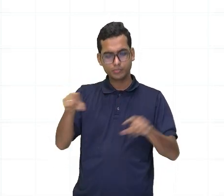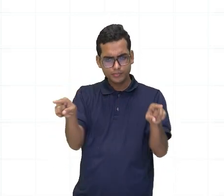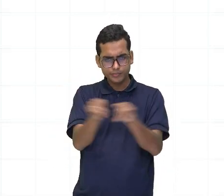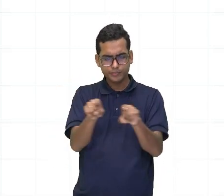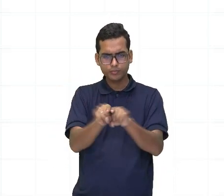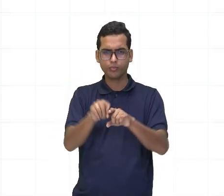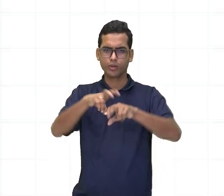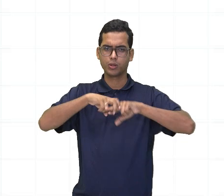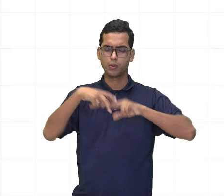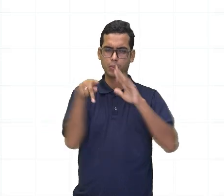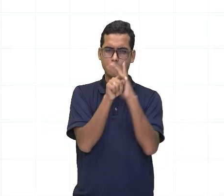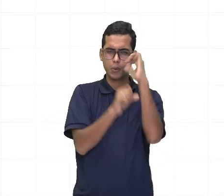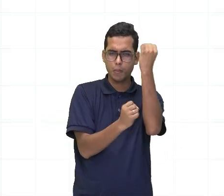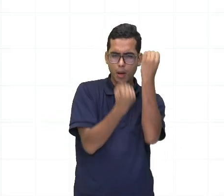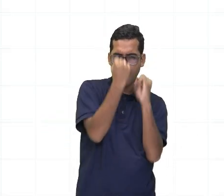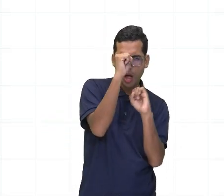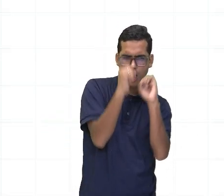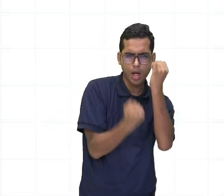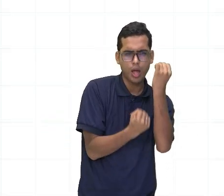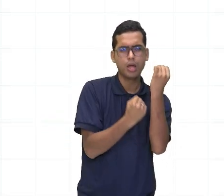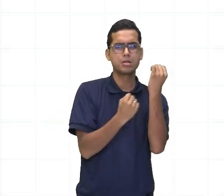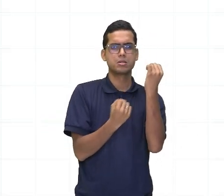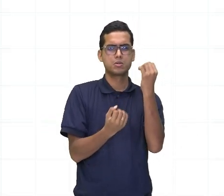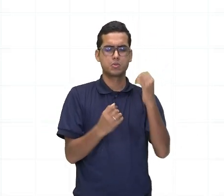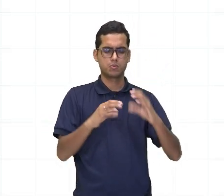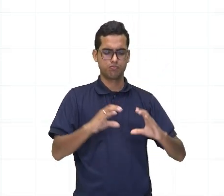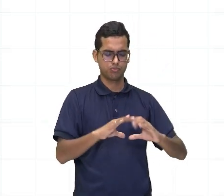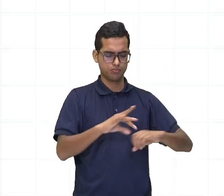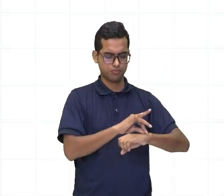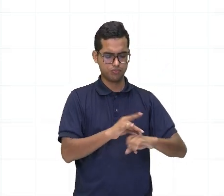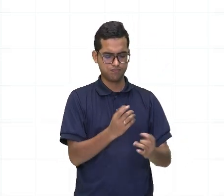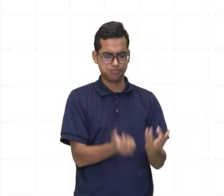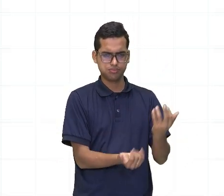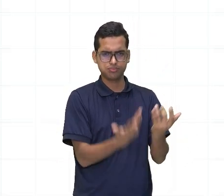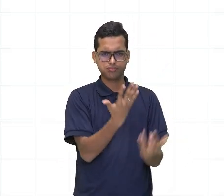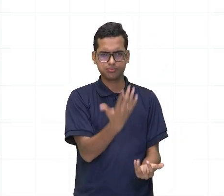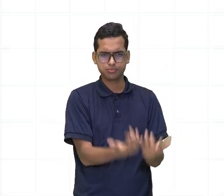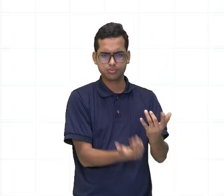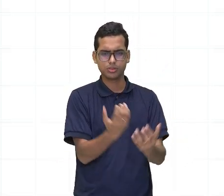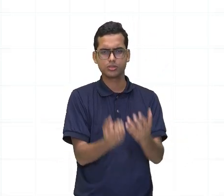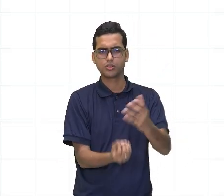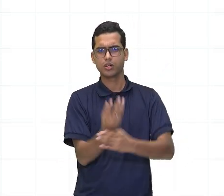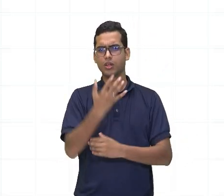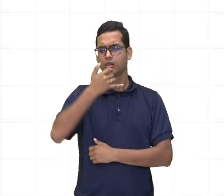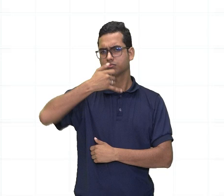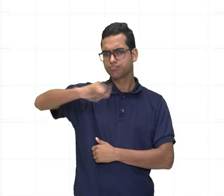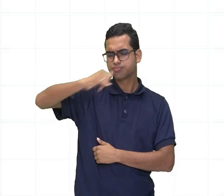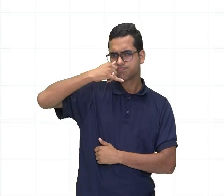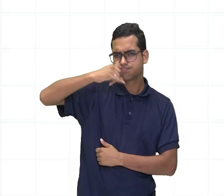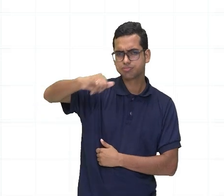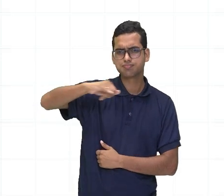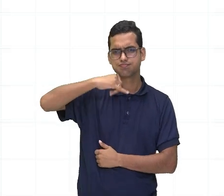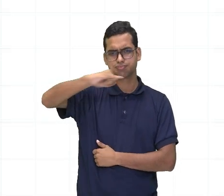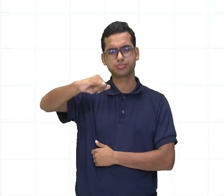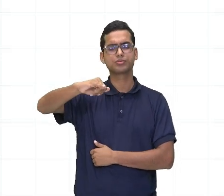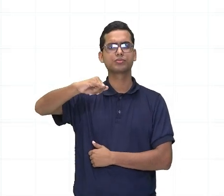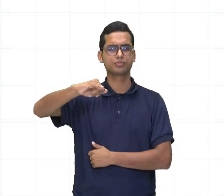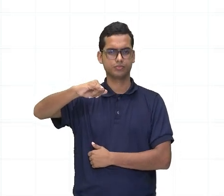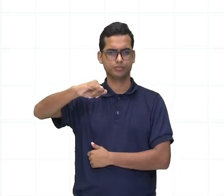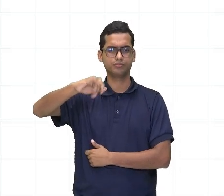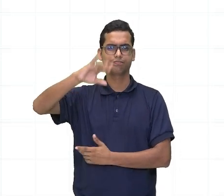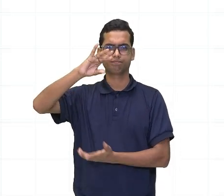tão funcionais, né, por conta dessa questão do uso de combustíveis fósseis, que nós sabemos que